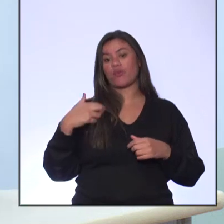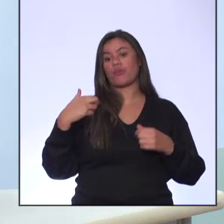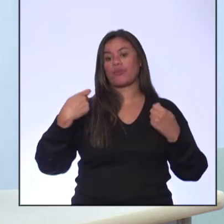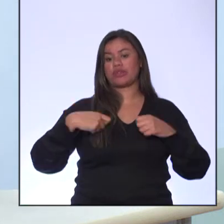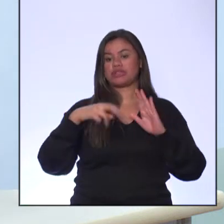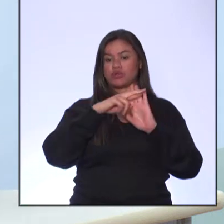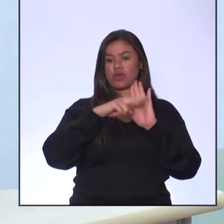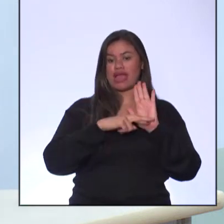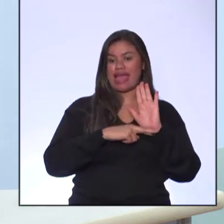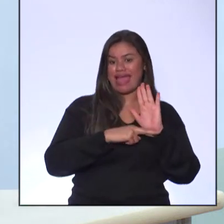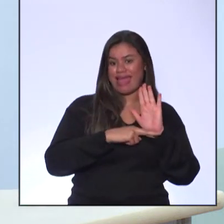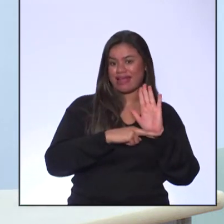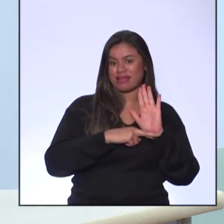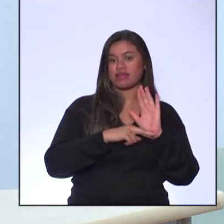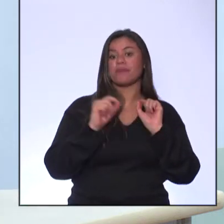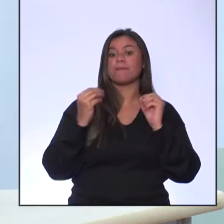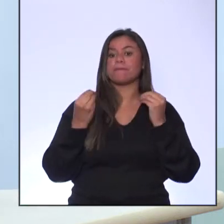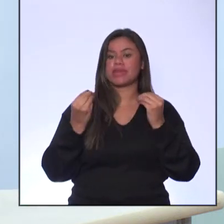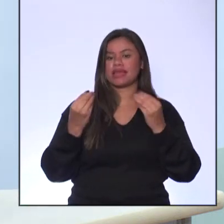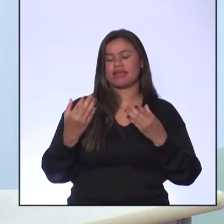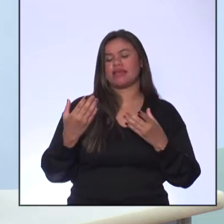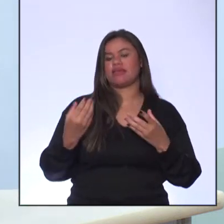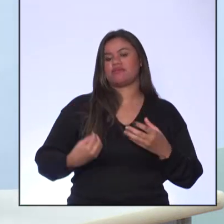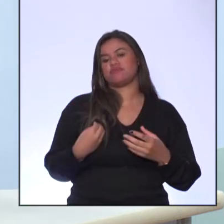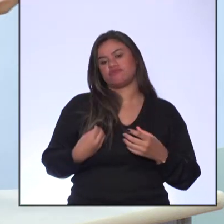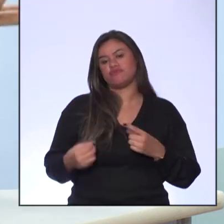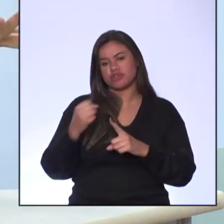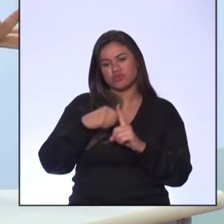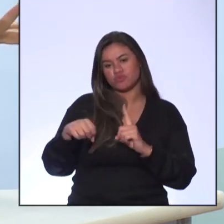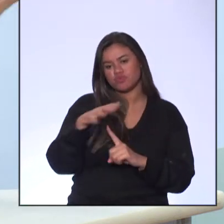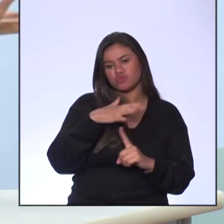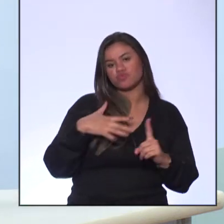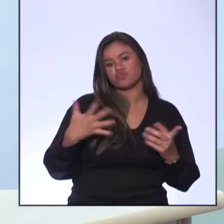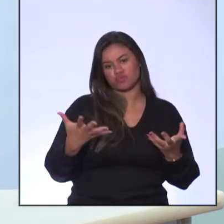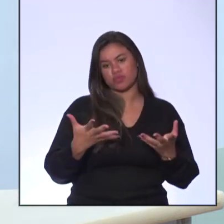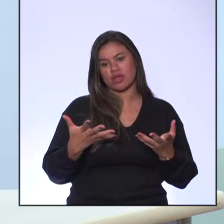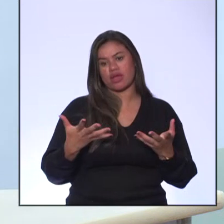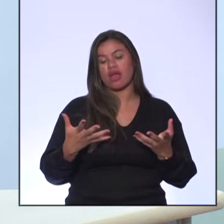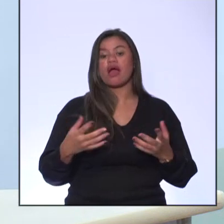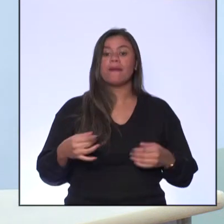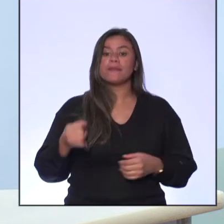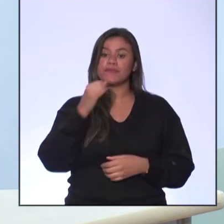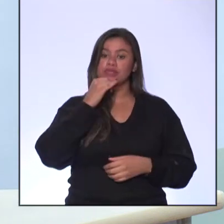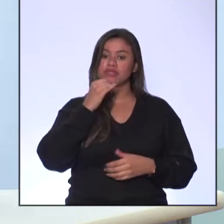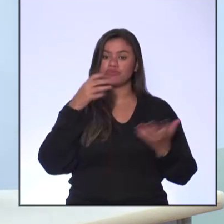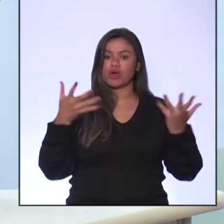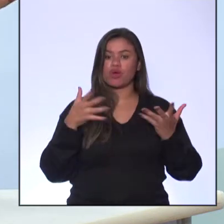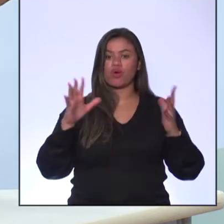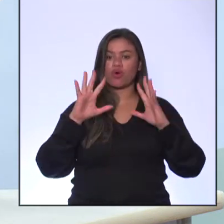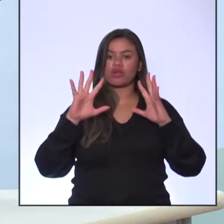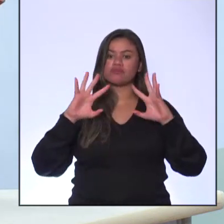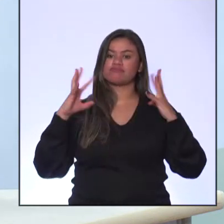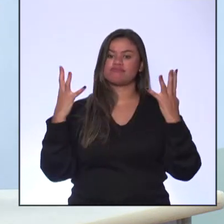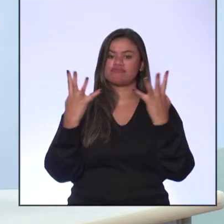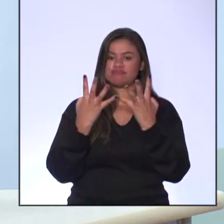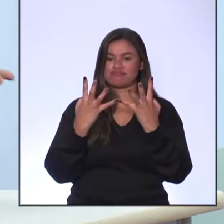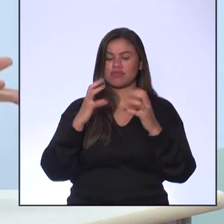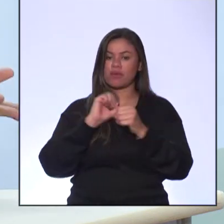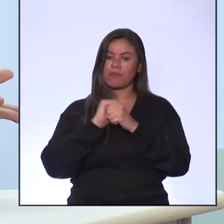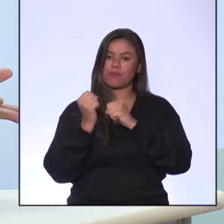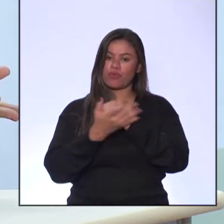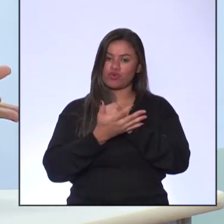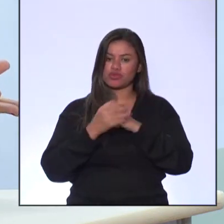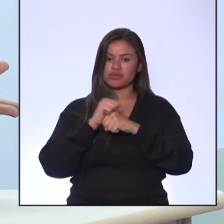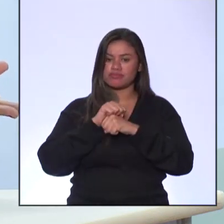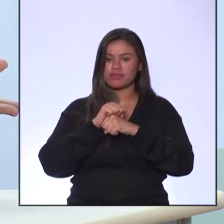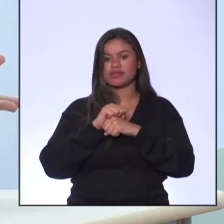gente viver em sociedade, agora pensando, por exemplo, na situação da pandemia, a gente mudou um pouco das nossas regras